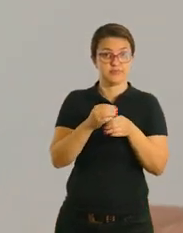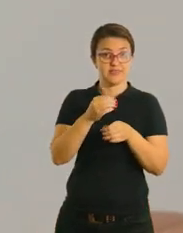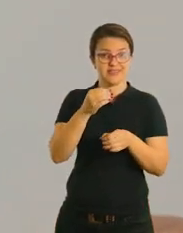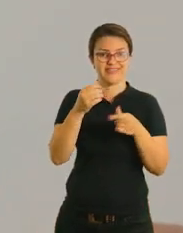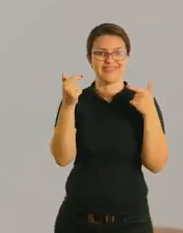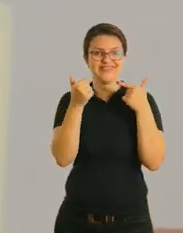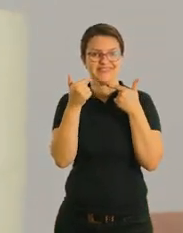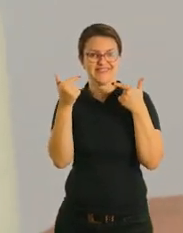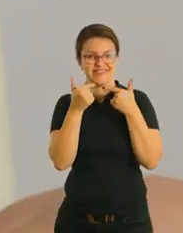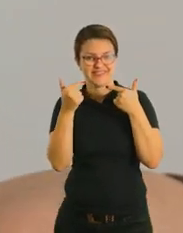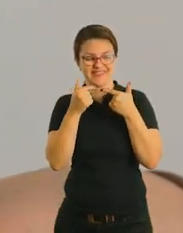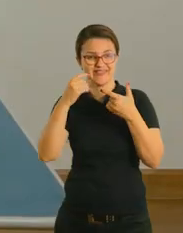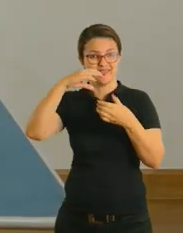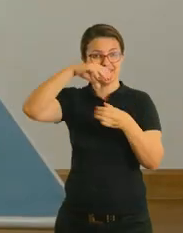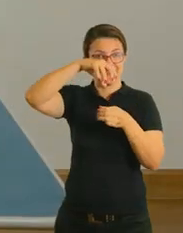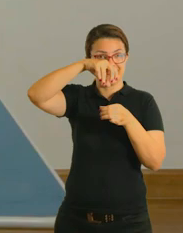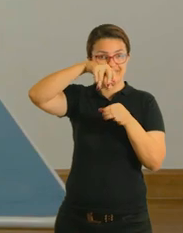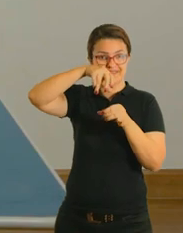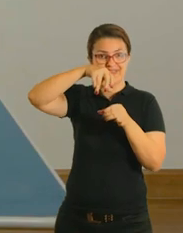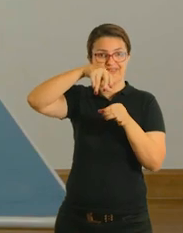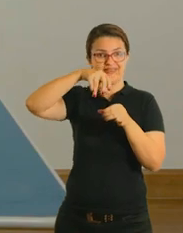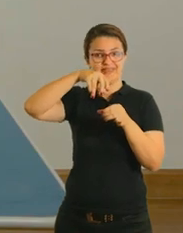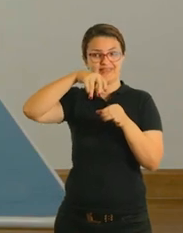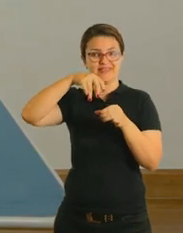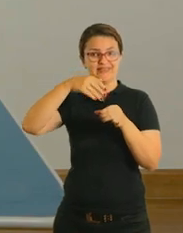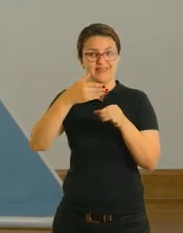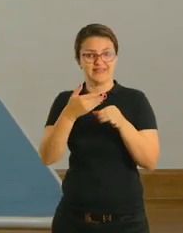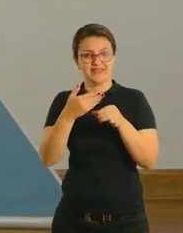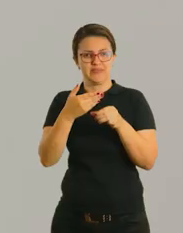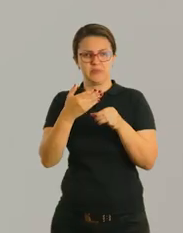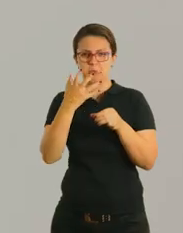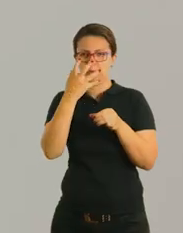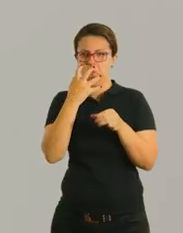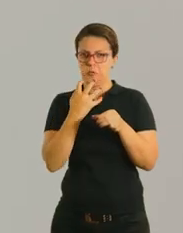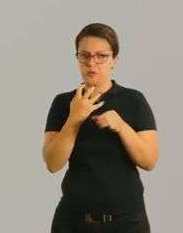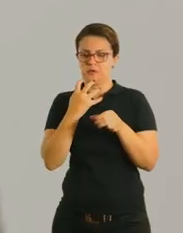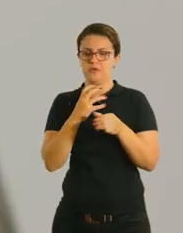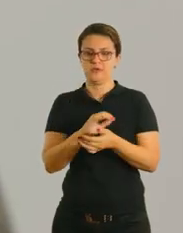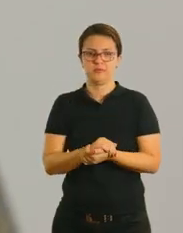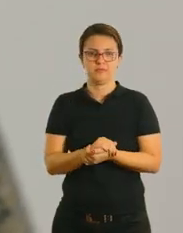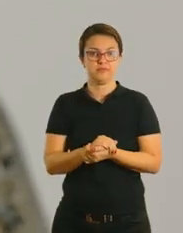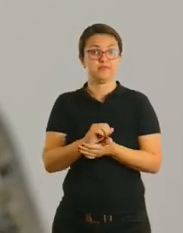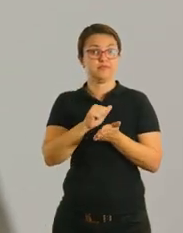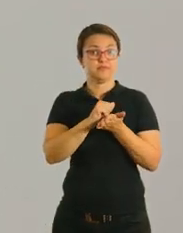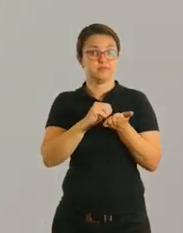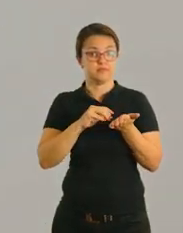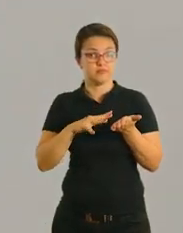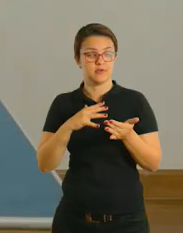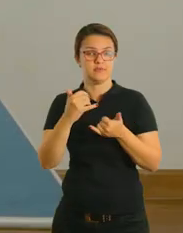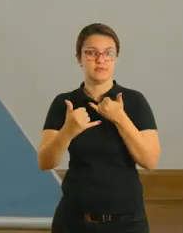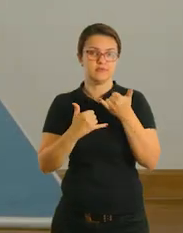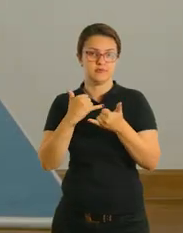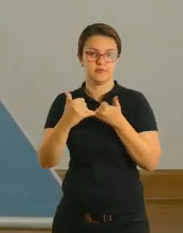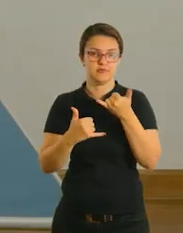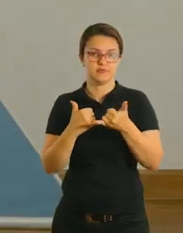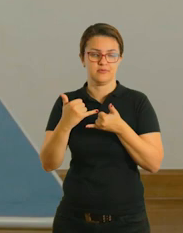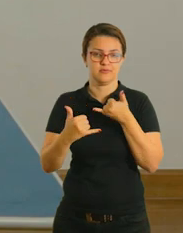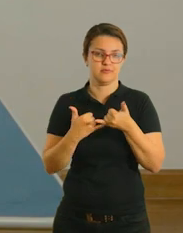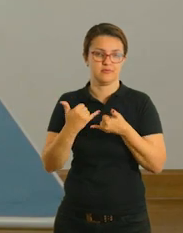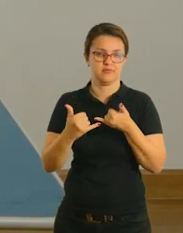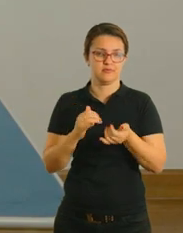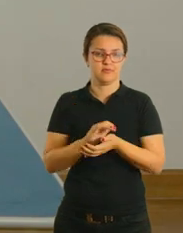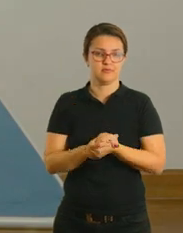sorrindo muito. E esse daqui está bem zangado. É uma atividade para brincar com